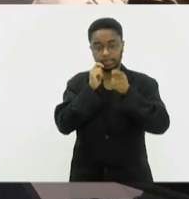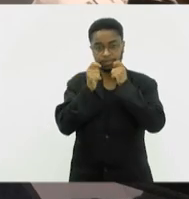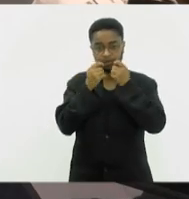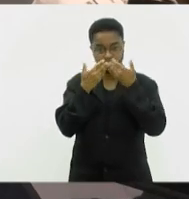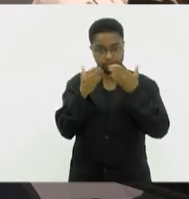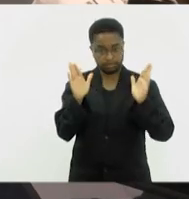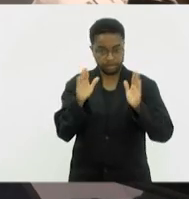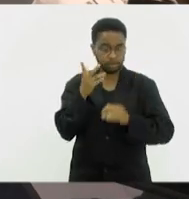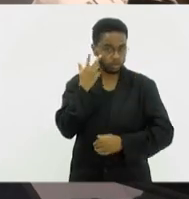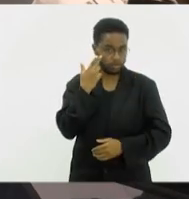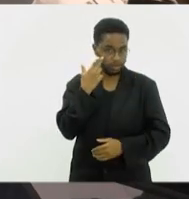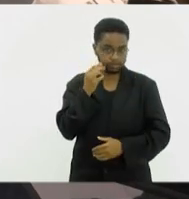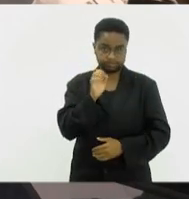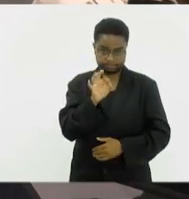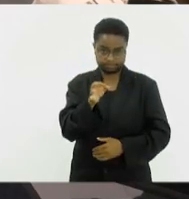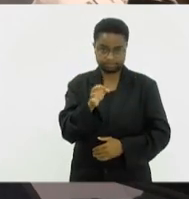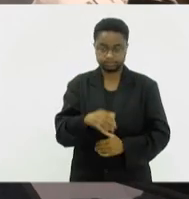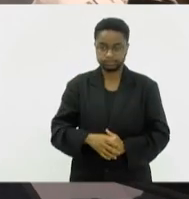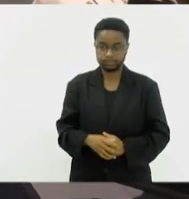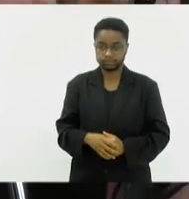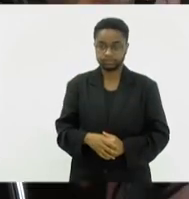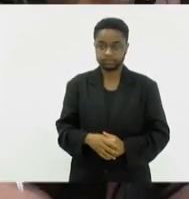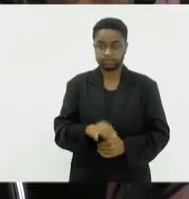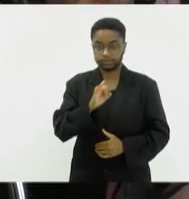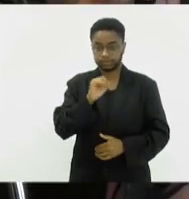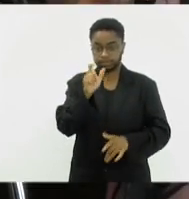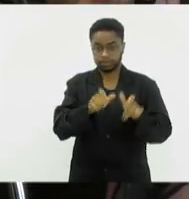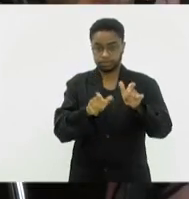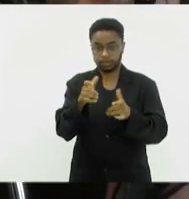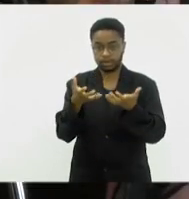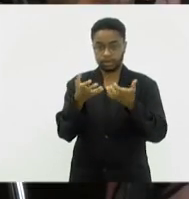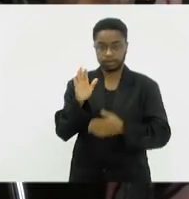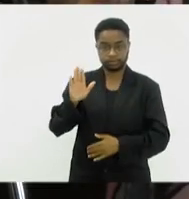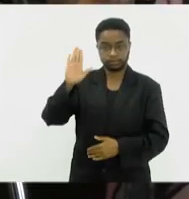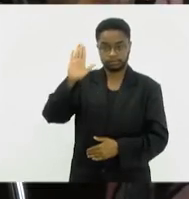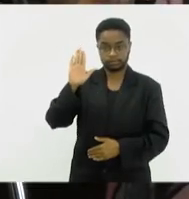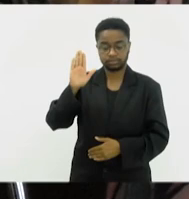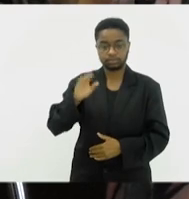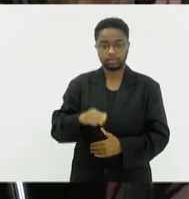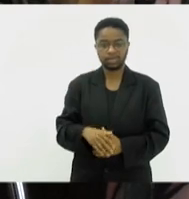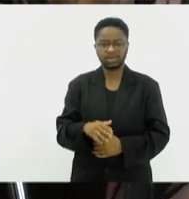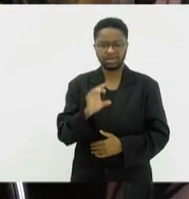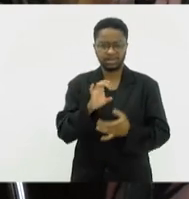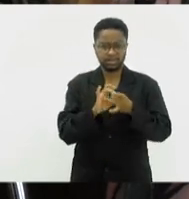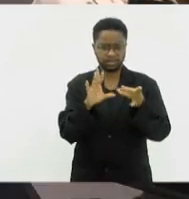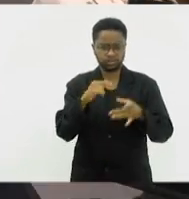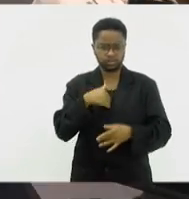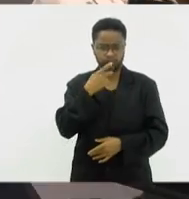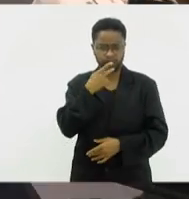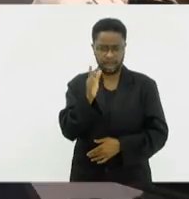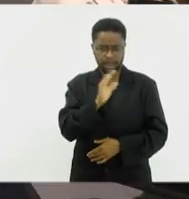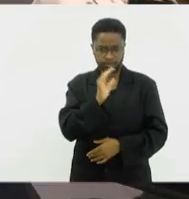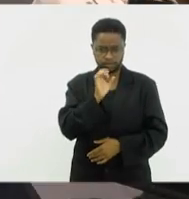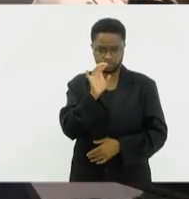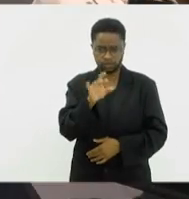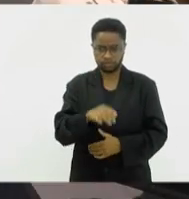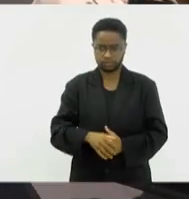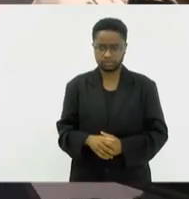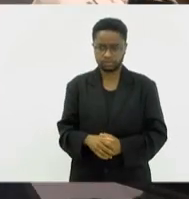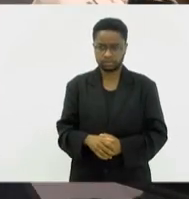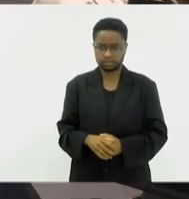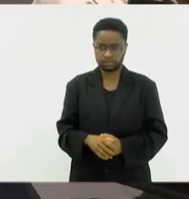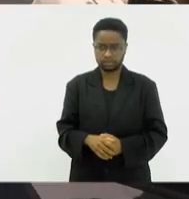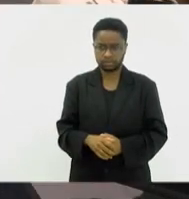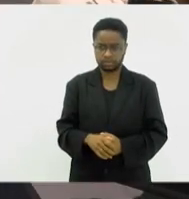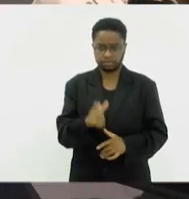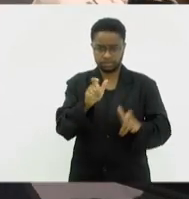normal isso, né? Até quem quer ser candidato a ministro... Deputado Alan, Vossa Excelência, me permite só uma pequena parte? Alguém quer fazer